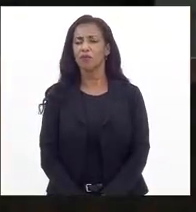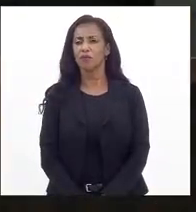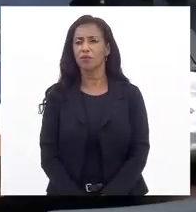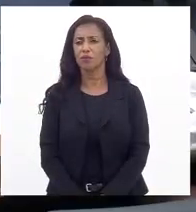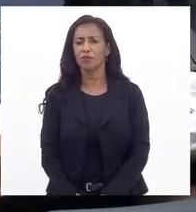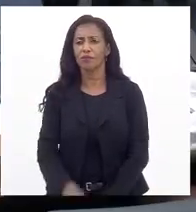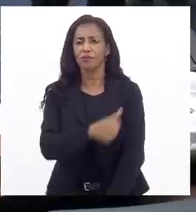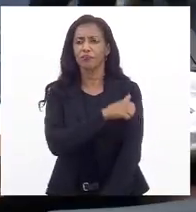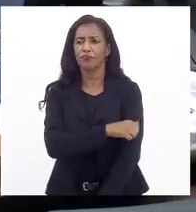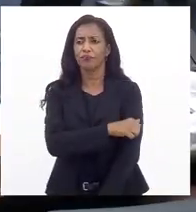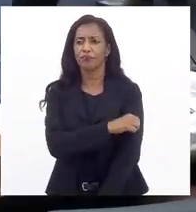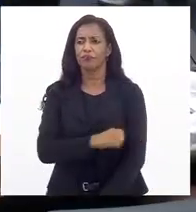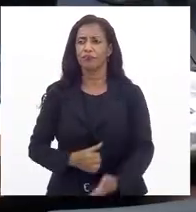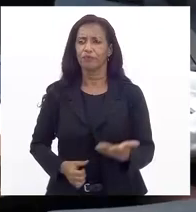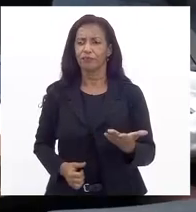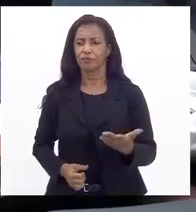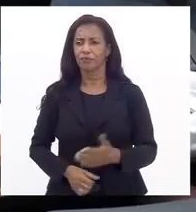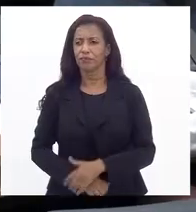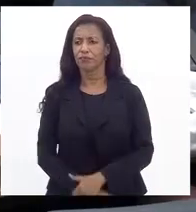Rejane